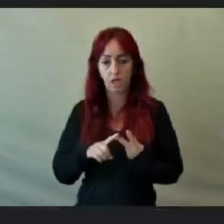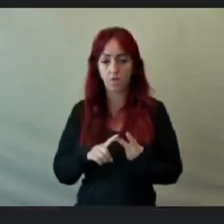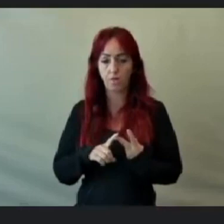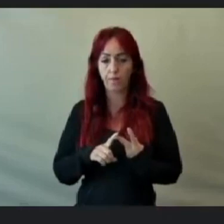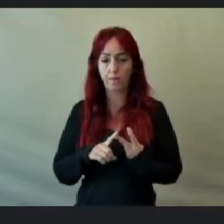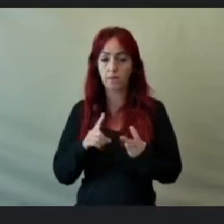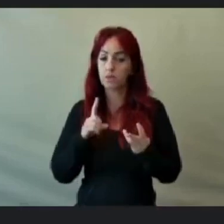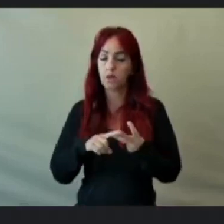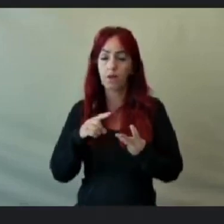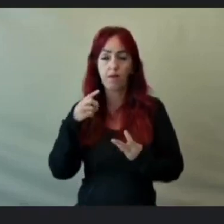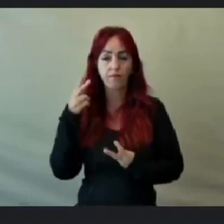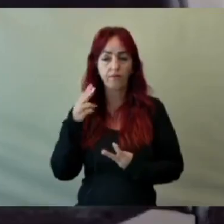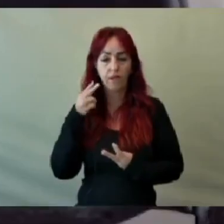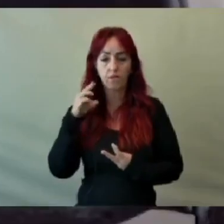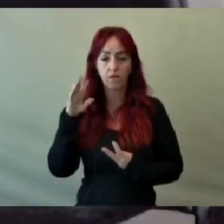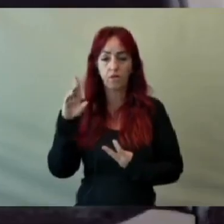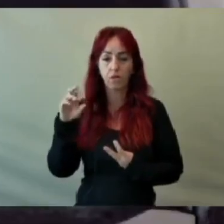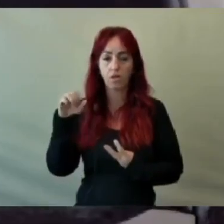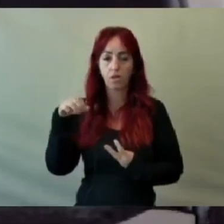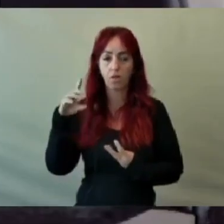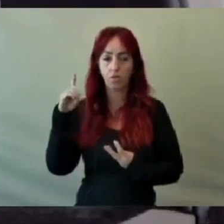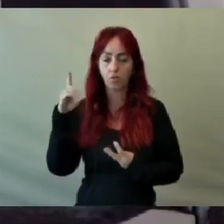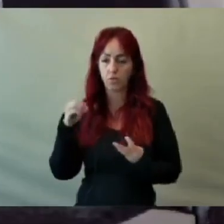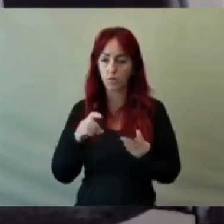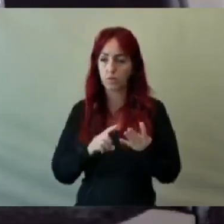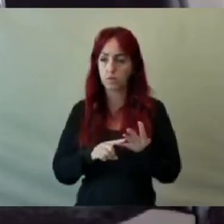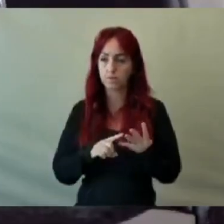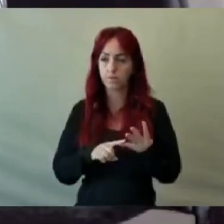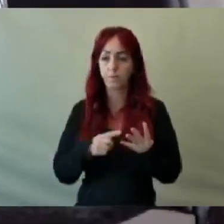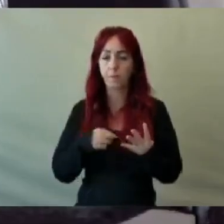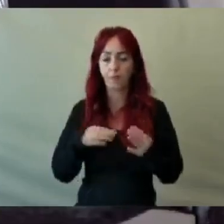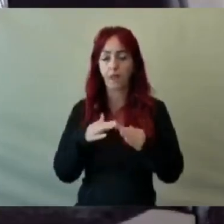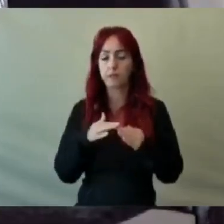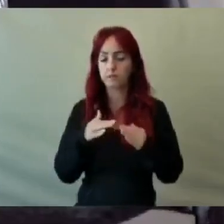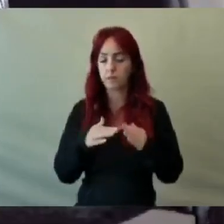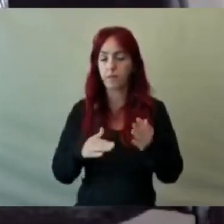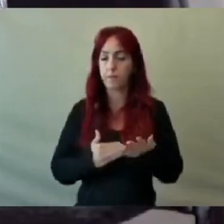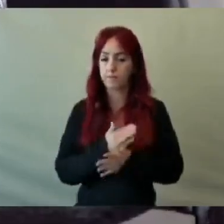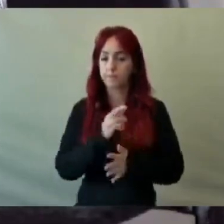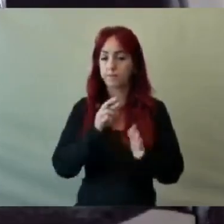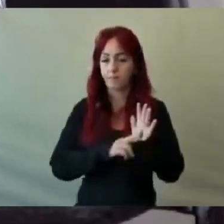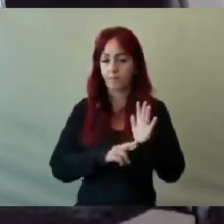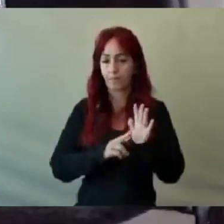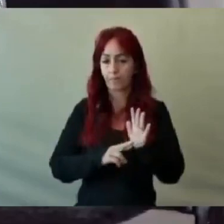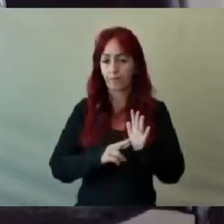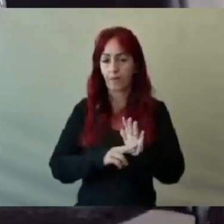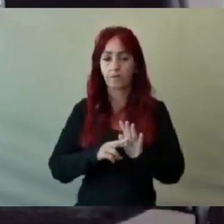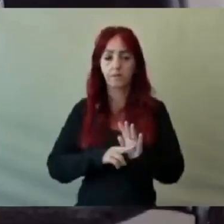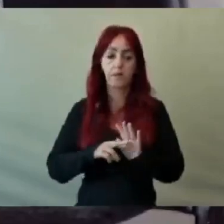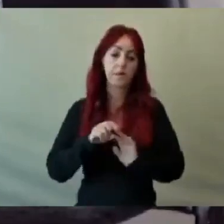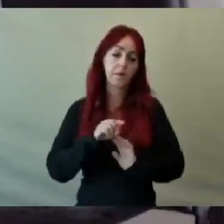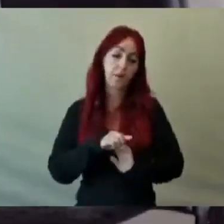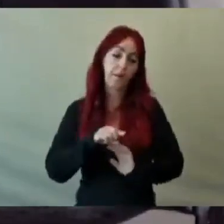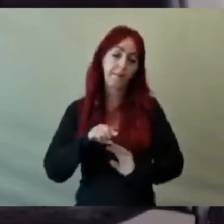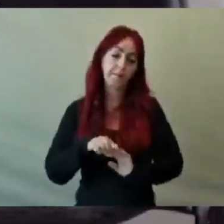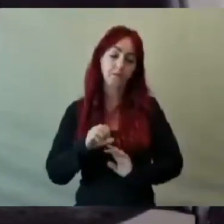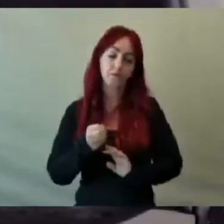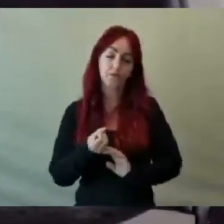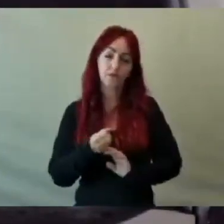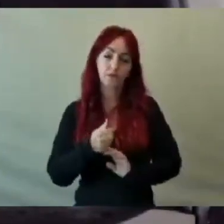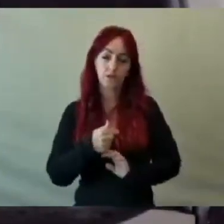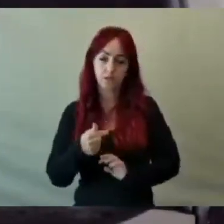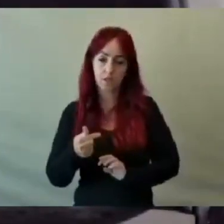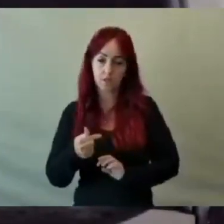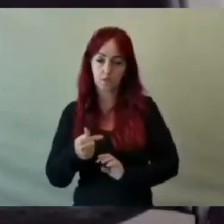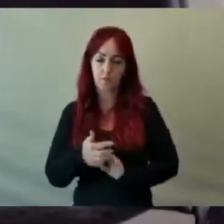Gomes? Com requerimento. Também voto com requerimento. Aprovado, requerimento de comissão 1027-2024. Nove, requerimento